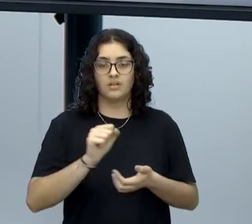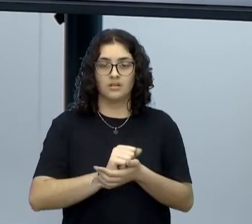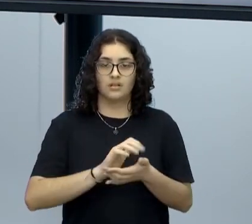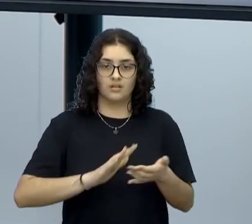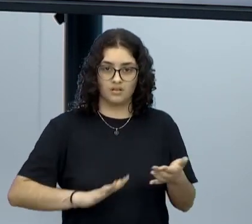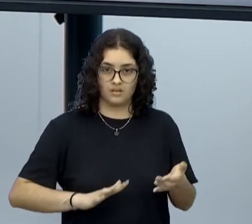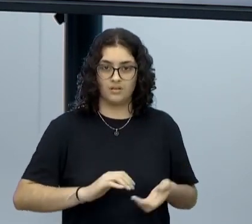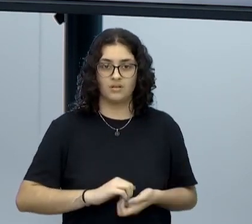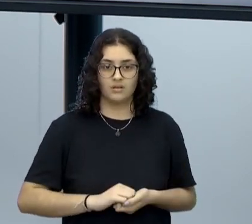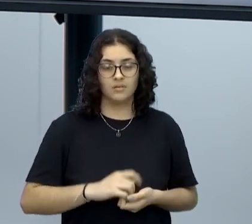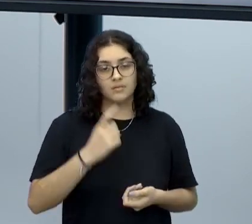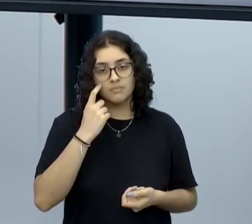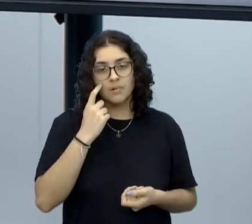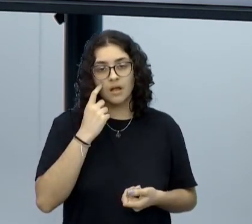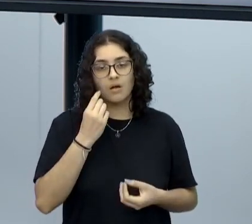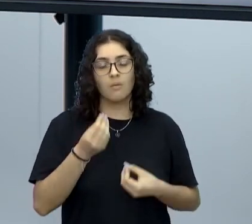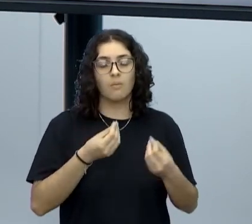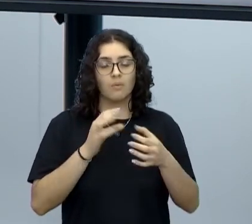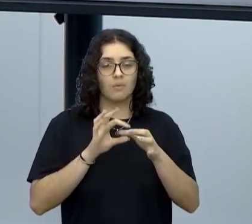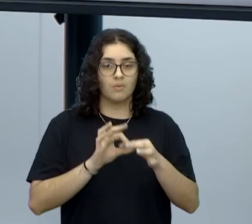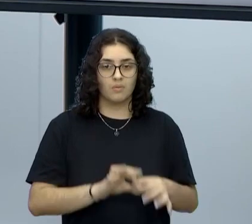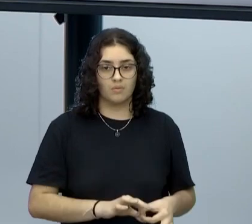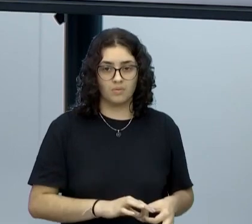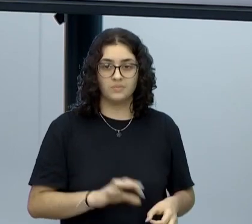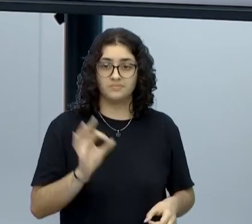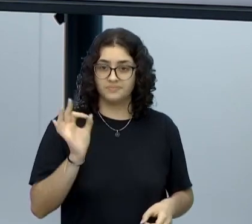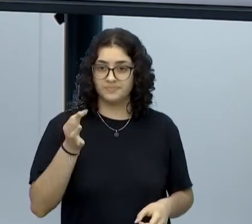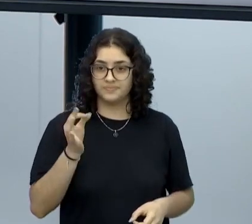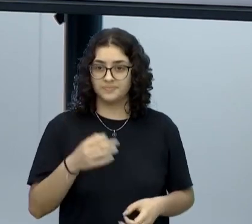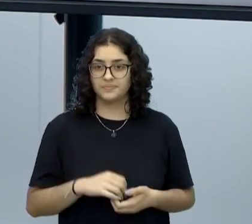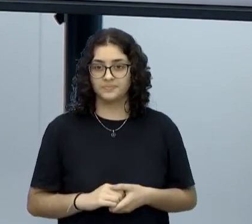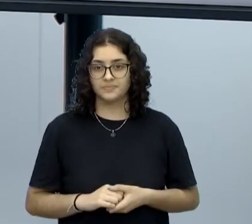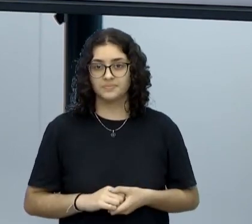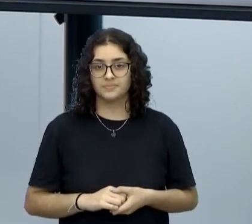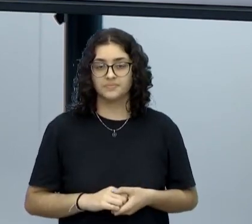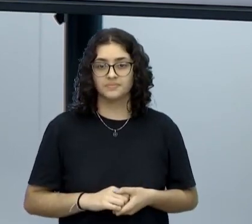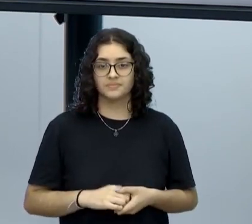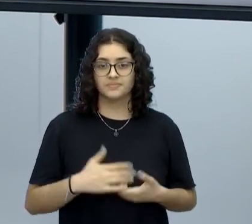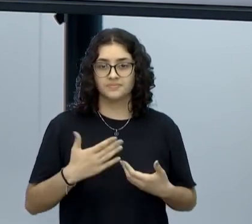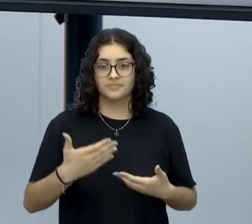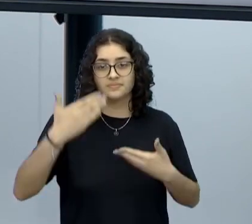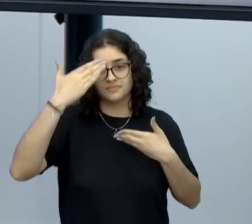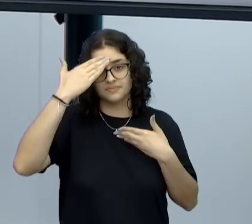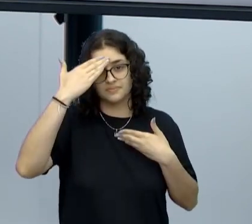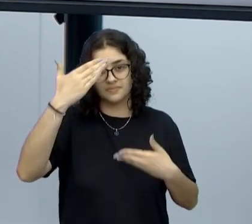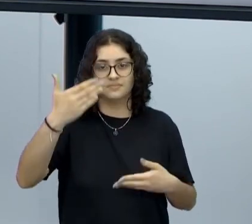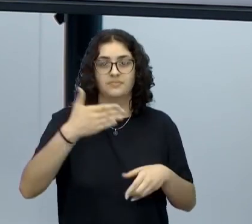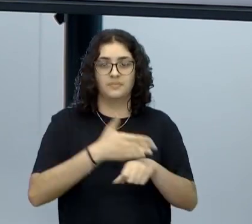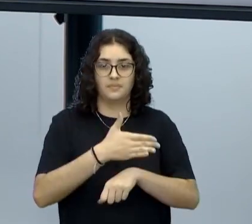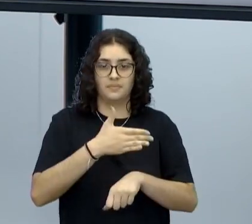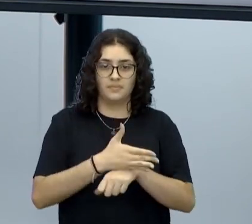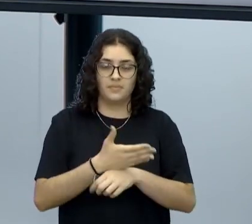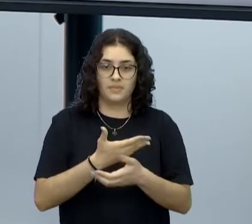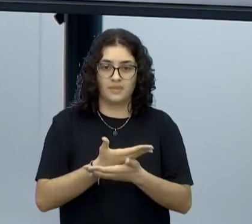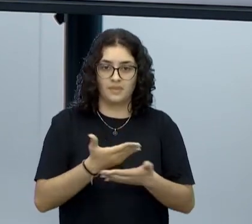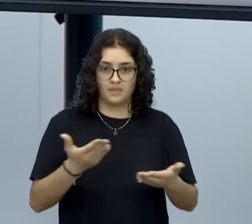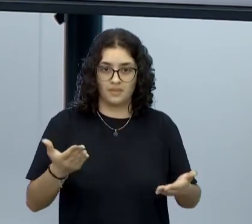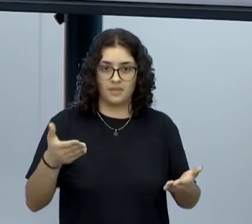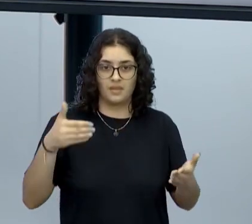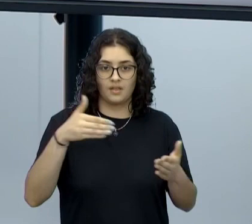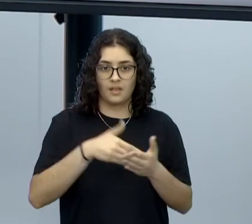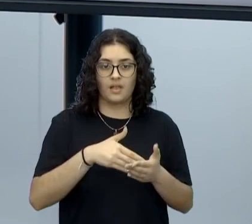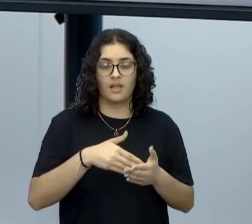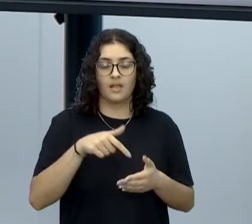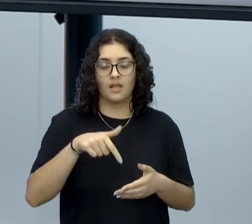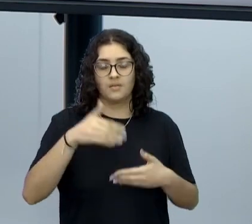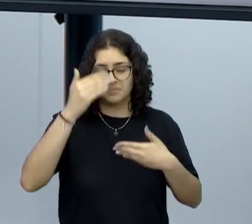atividade aí, pensando nesse contexto todo, tá certo? Galera, agradeço a participação de vocês até aqui,